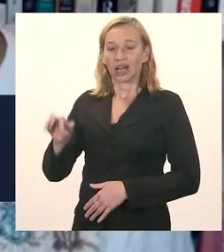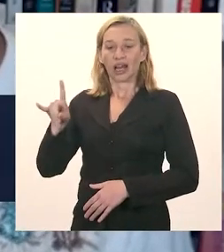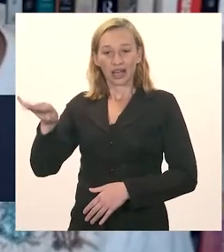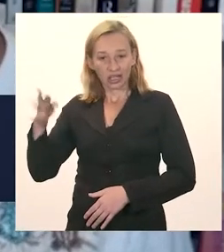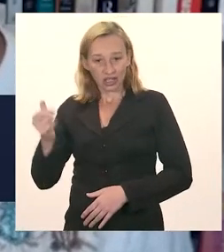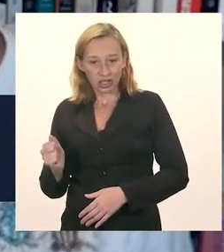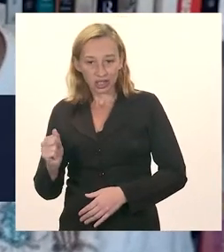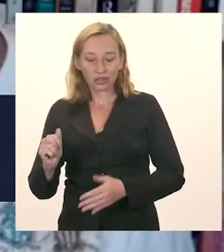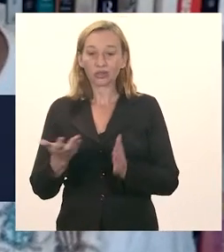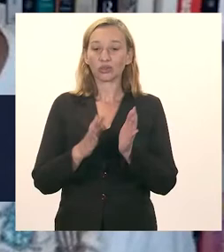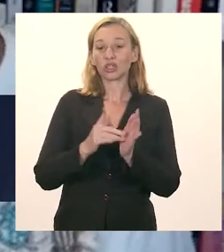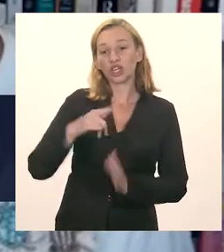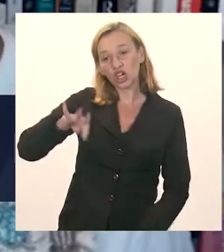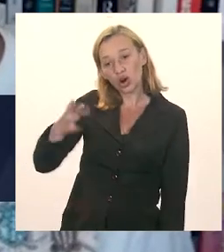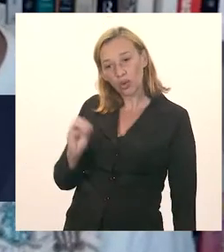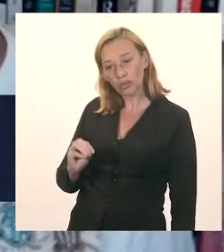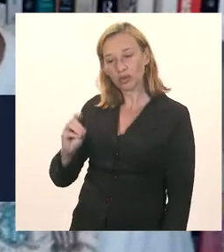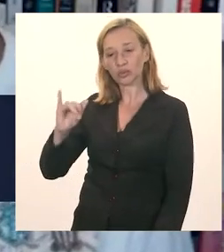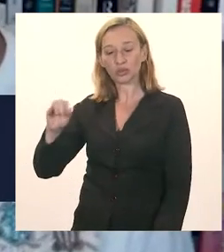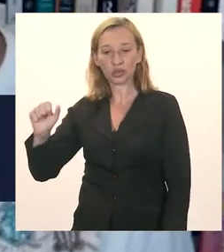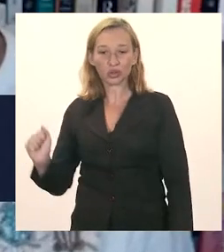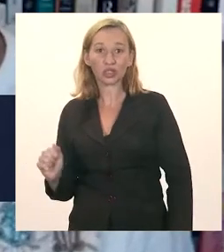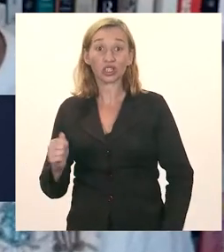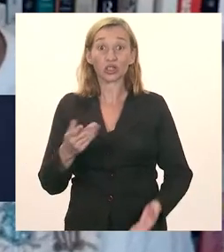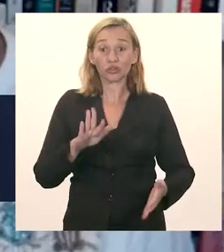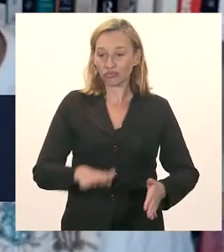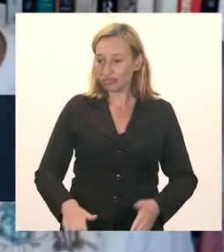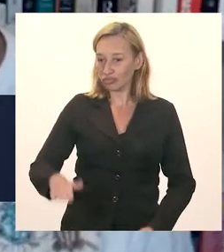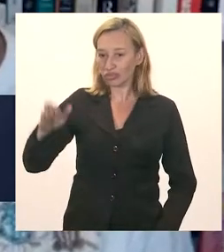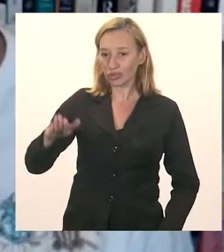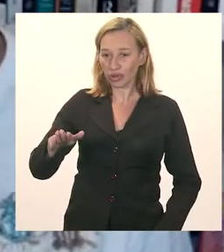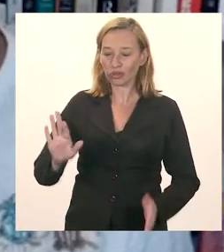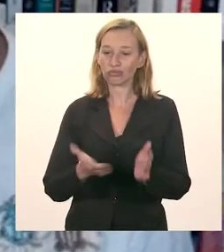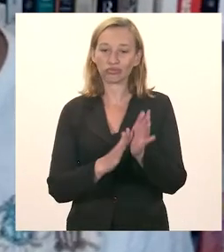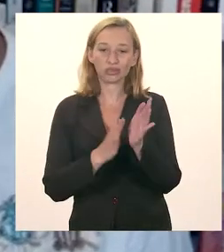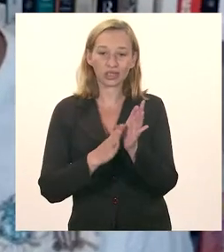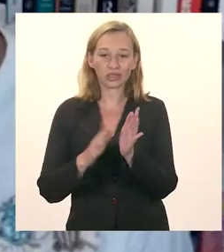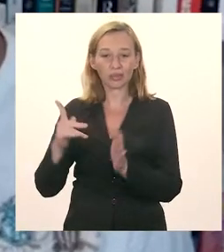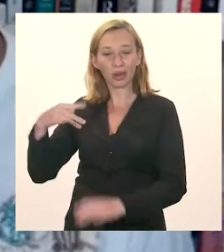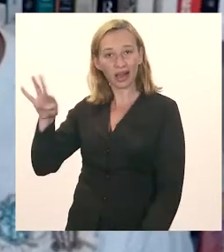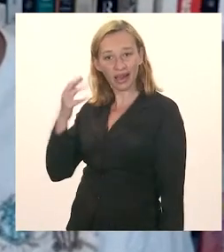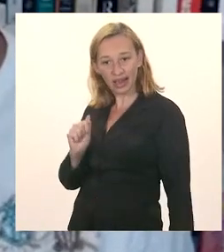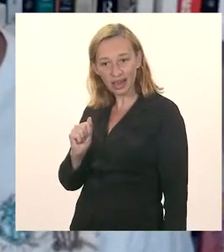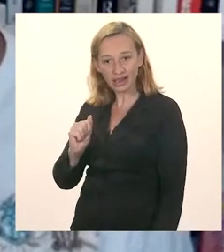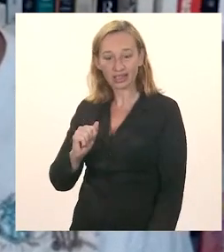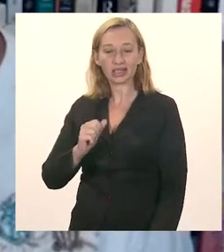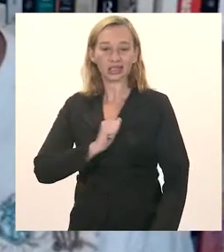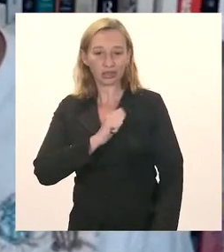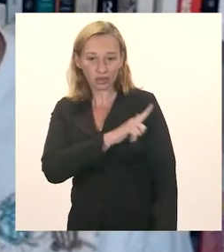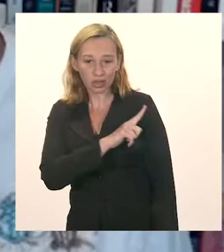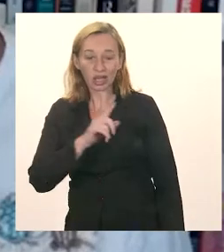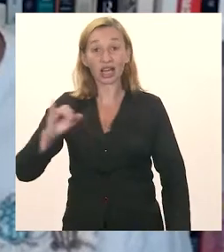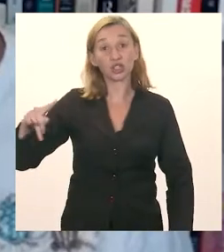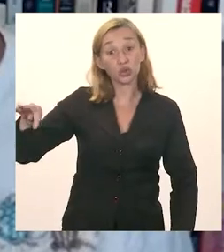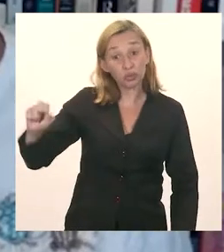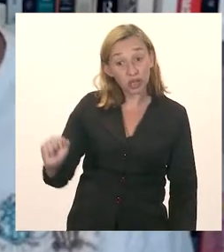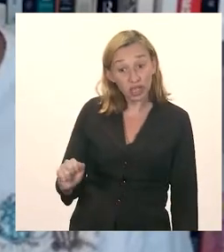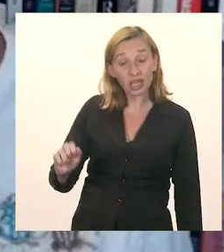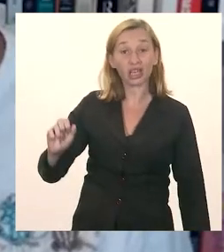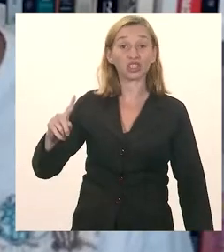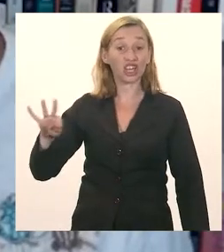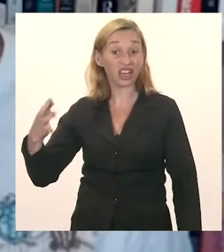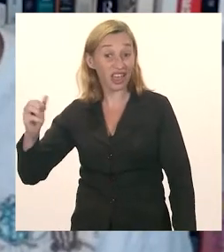abriga o quilombo da Muçuca. Assim, desde sua infância foi exposta ao samba de pareia, ao São Gonçalo, ao catumbi,